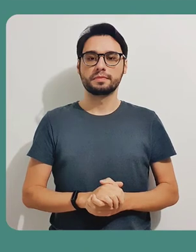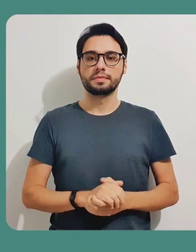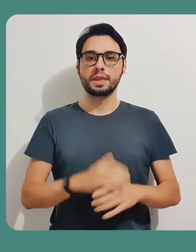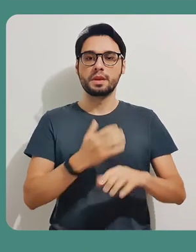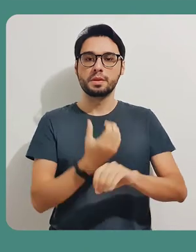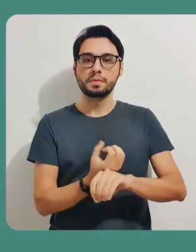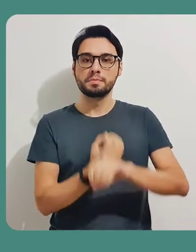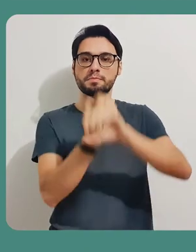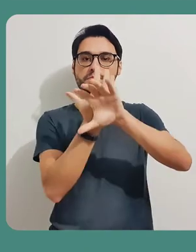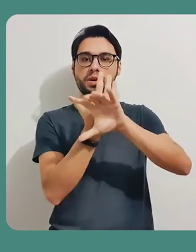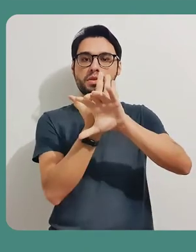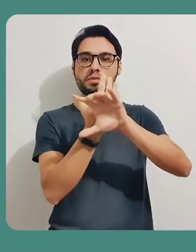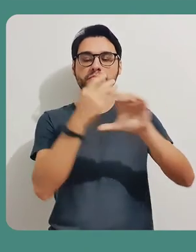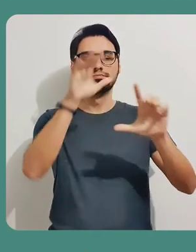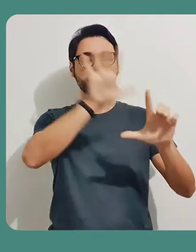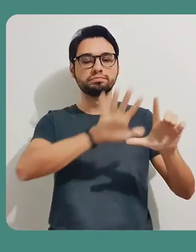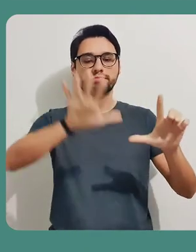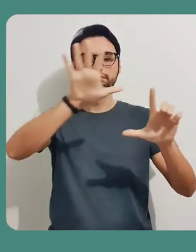e aí